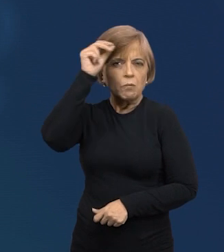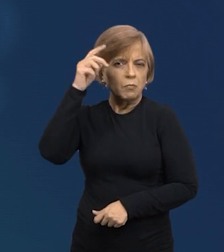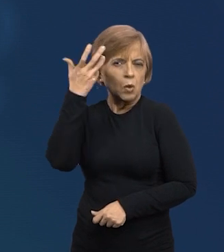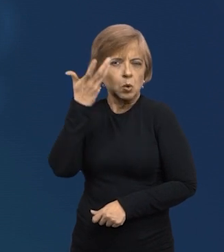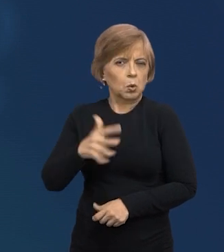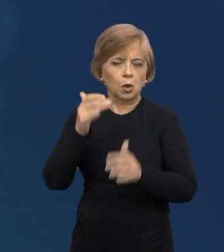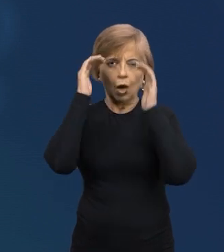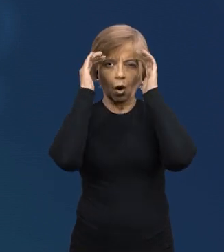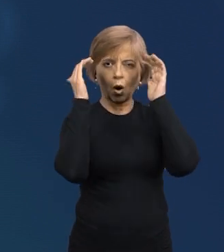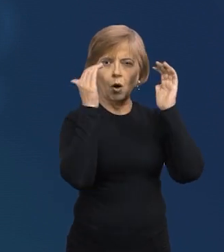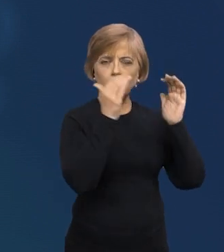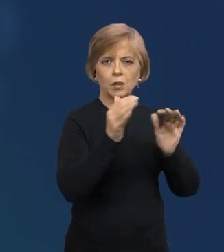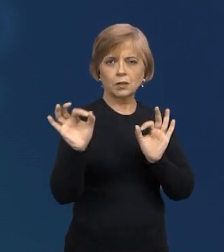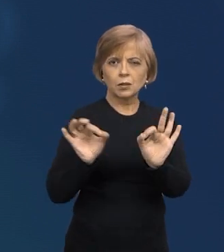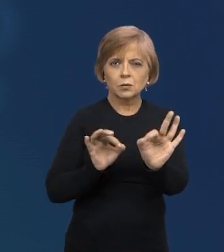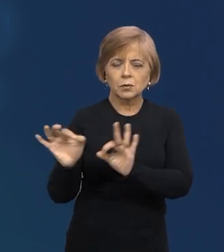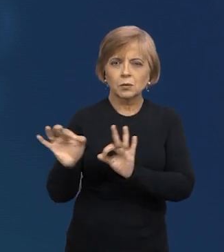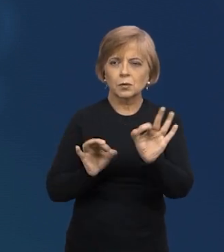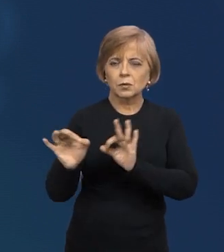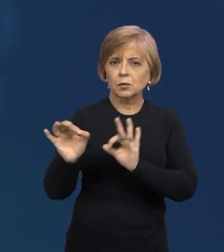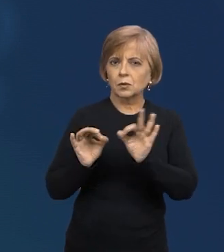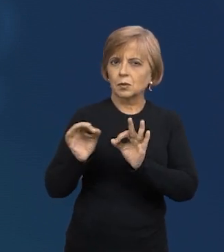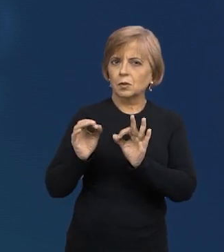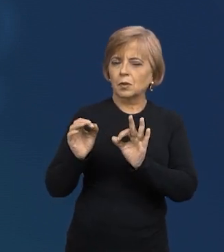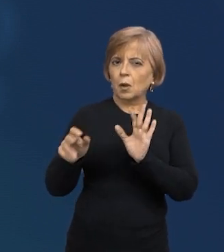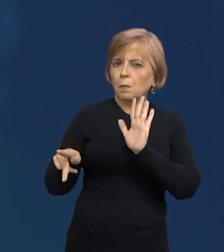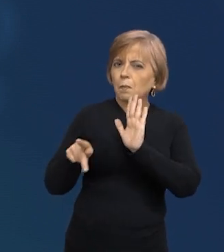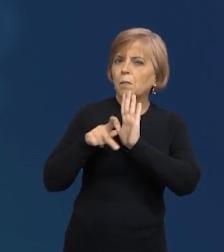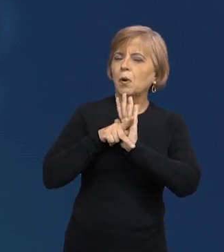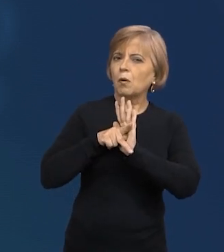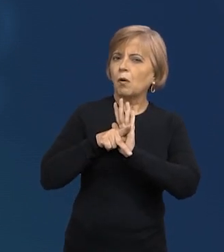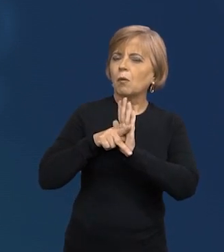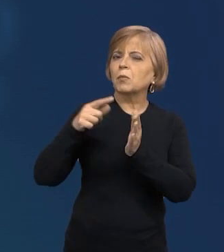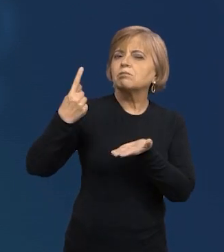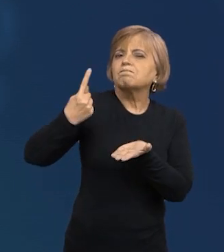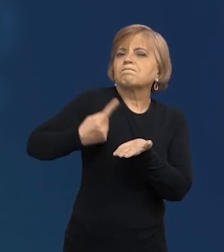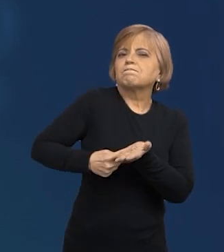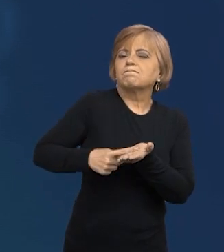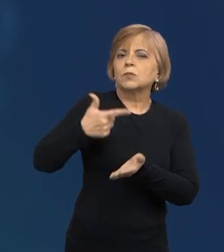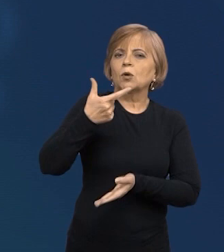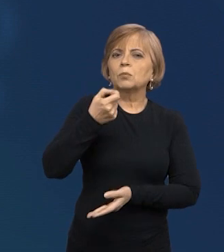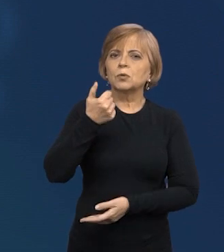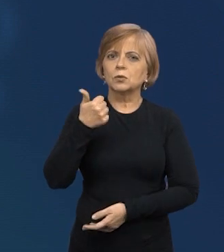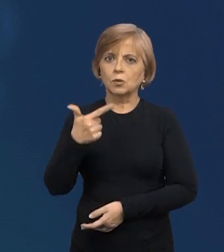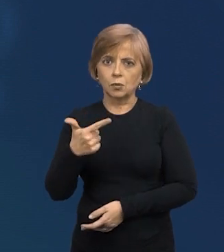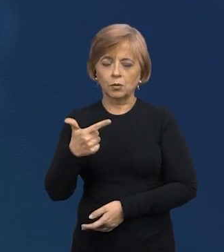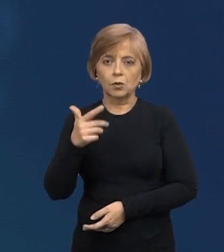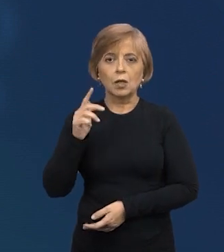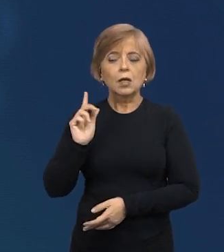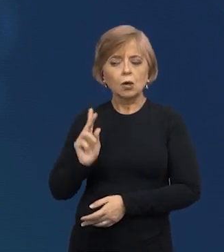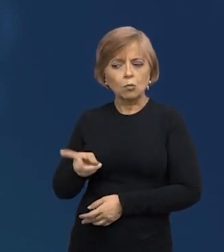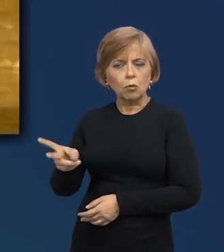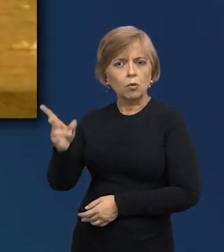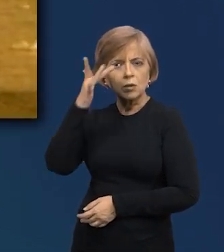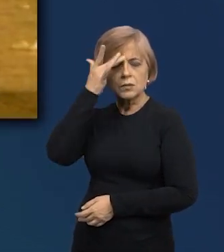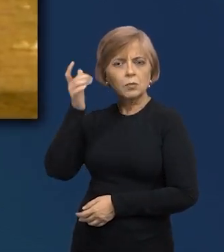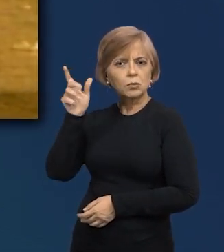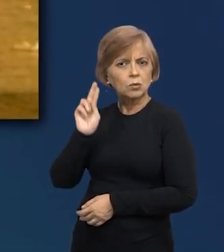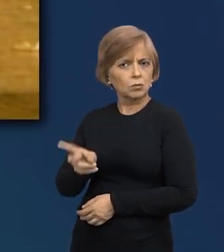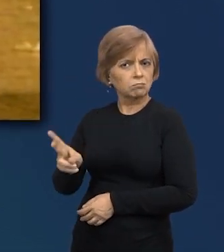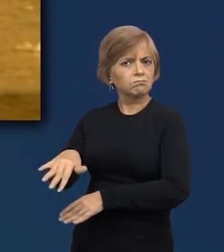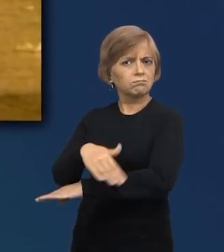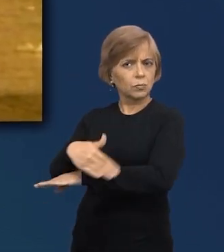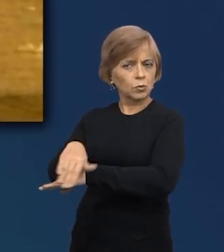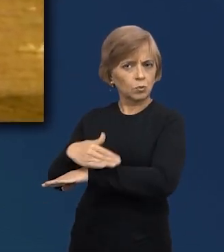de ajustamento de conduta firmado em 2012, alegando que a permanência de pessoas vivendo nas ruas da